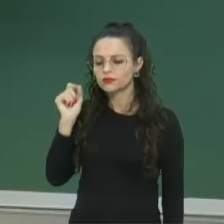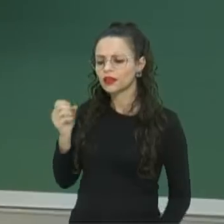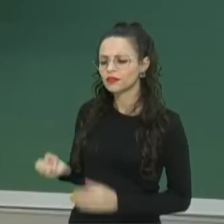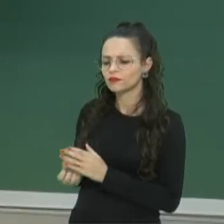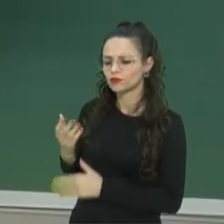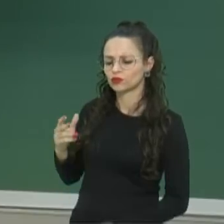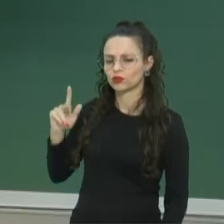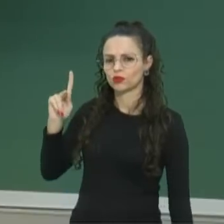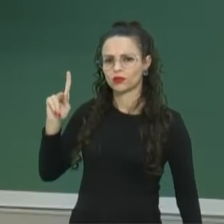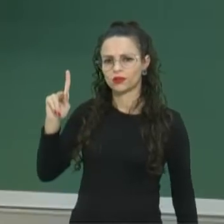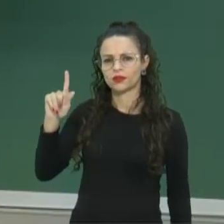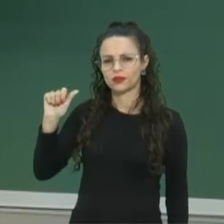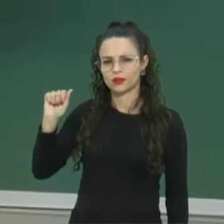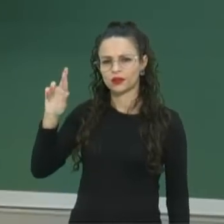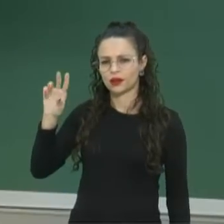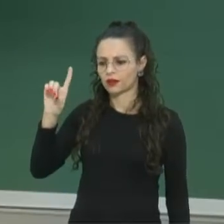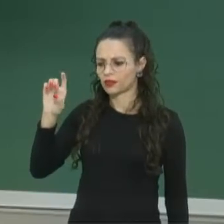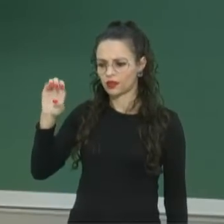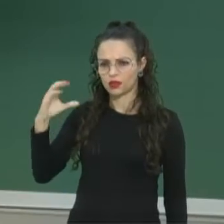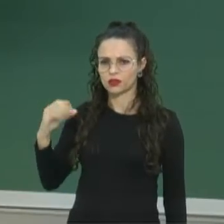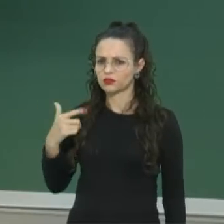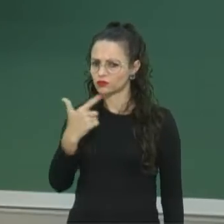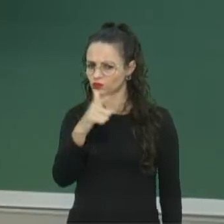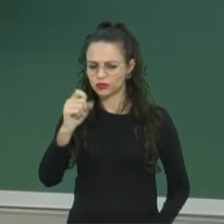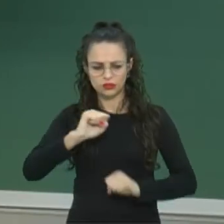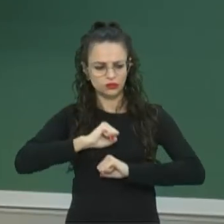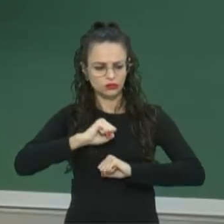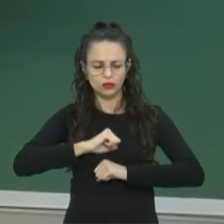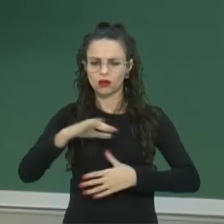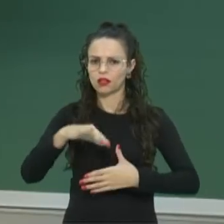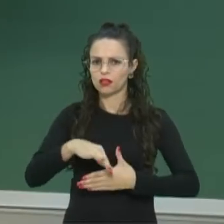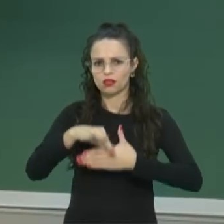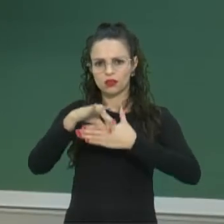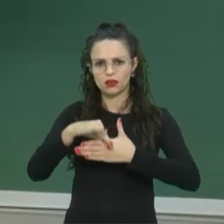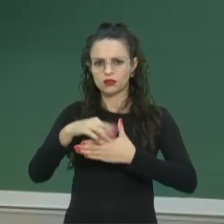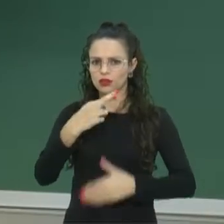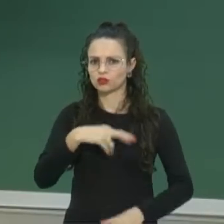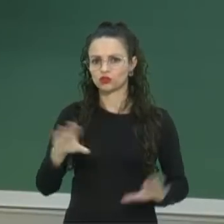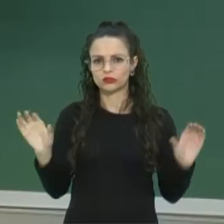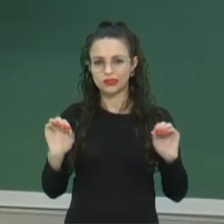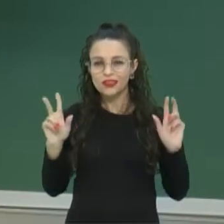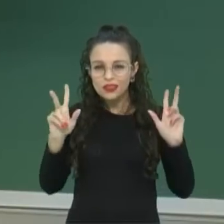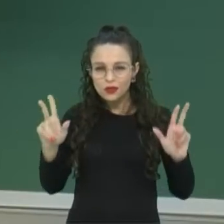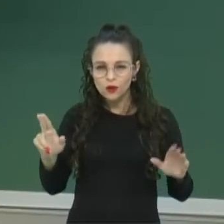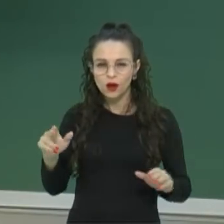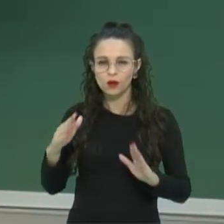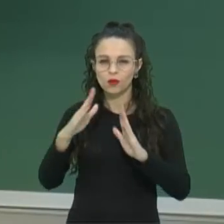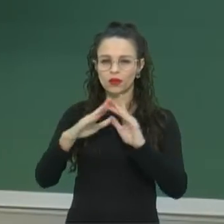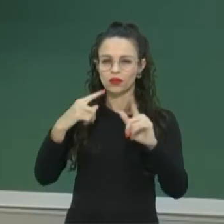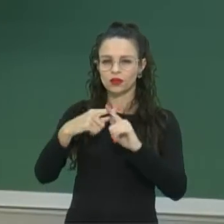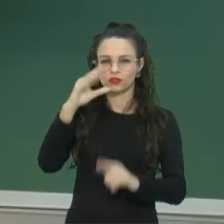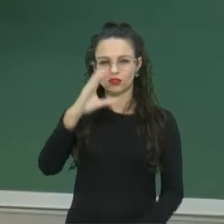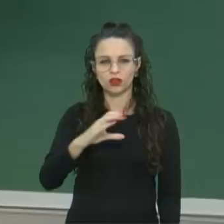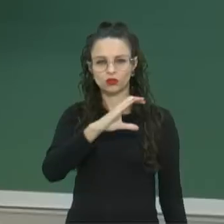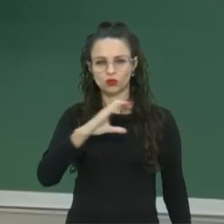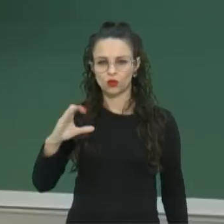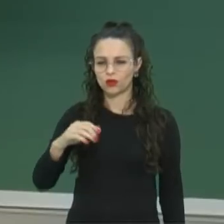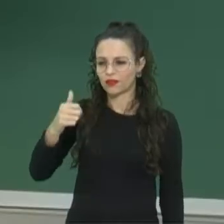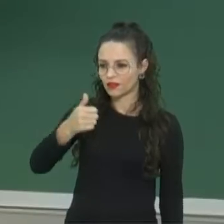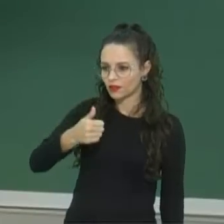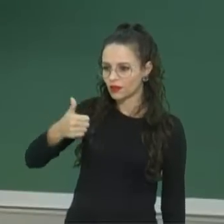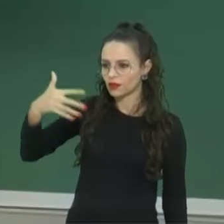Allan Kardec, não possui sacerdotes, nem líderes religiosos, como a Igreja Católica. Então, ali você não tem uma organização de hierarquia,